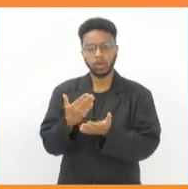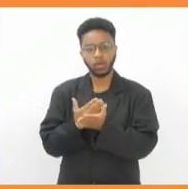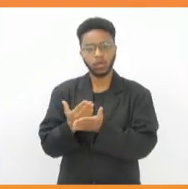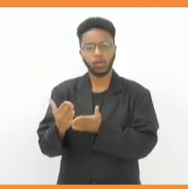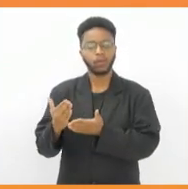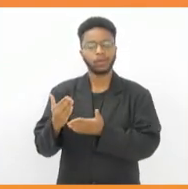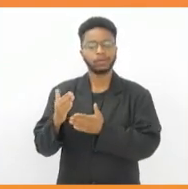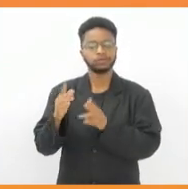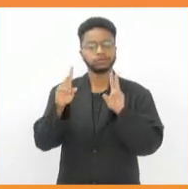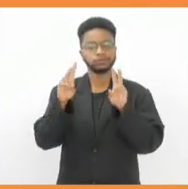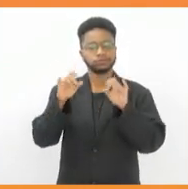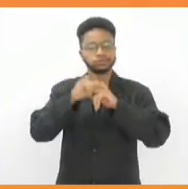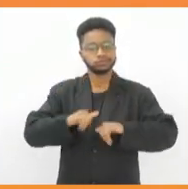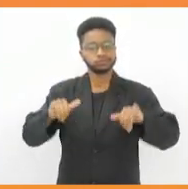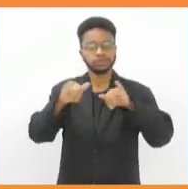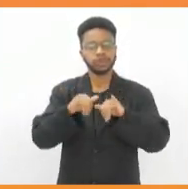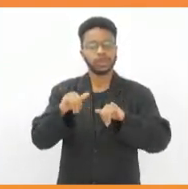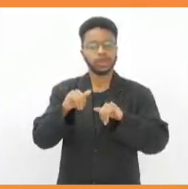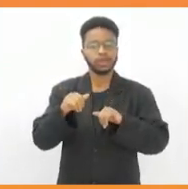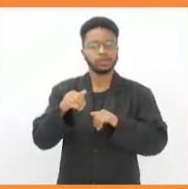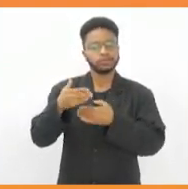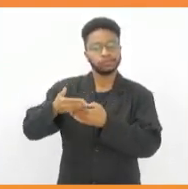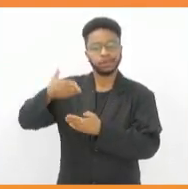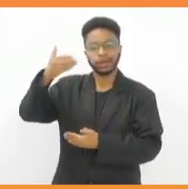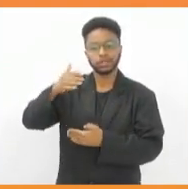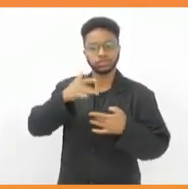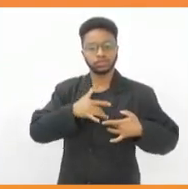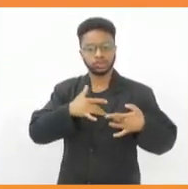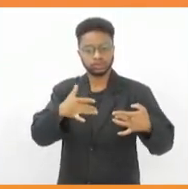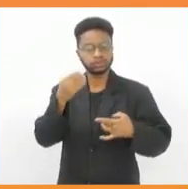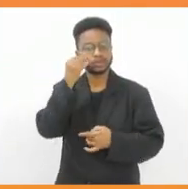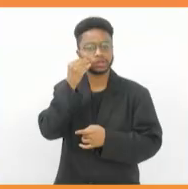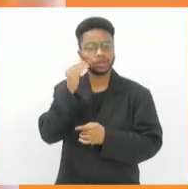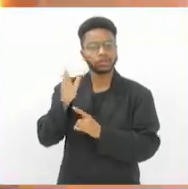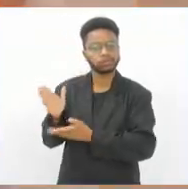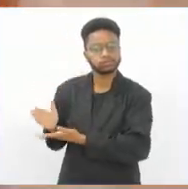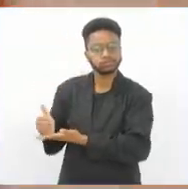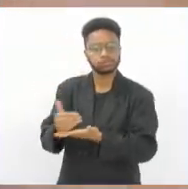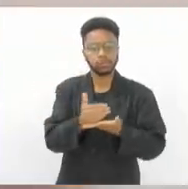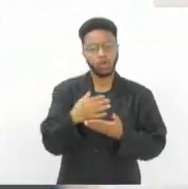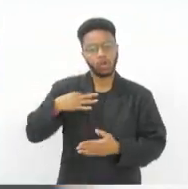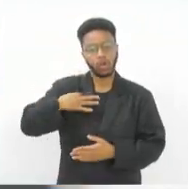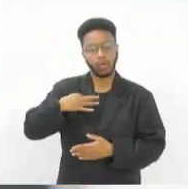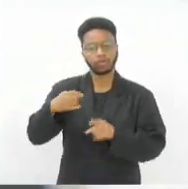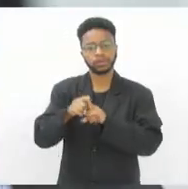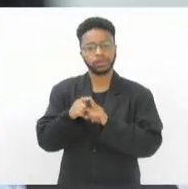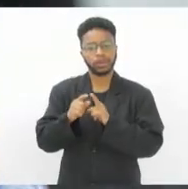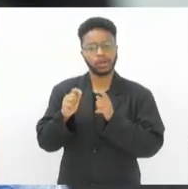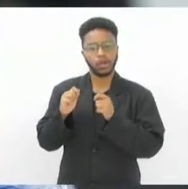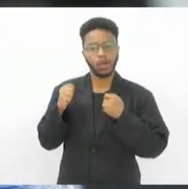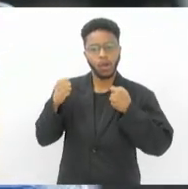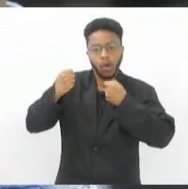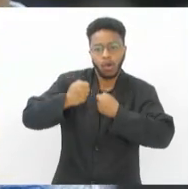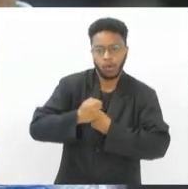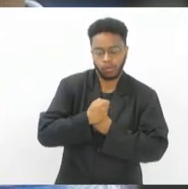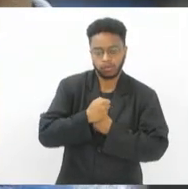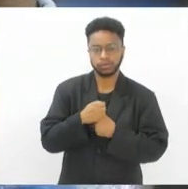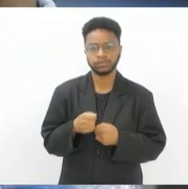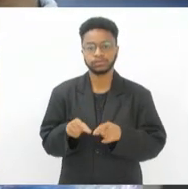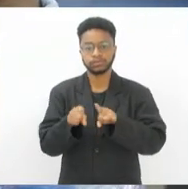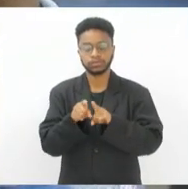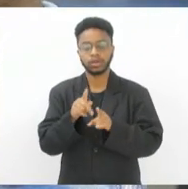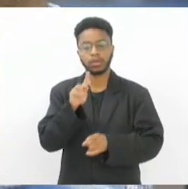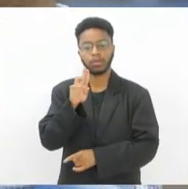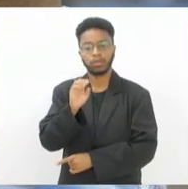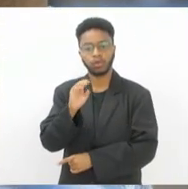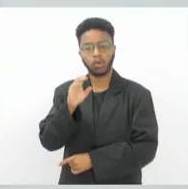Parede Solidária para arrecadar roupas, agasalhos e cobertores. Procon pode multar empresa de telefonia por